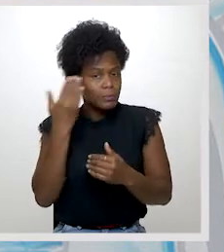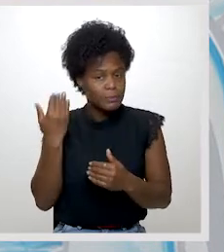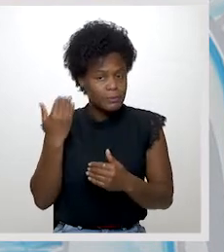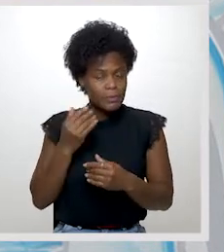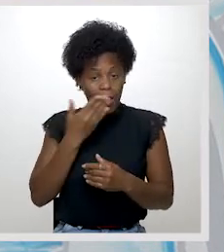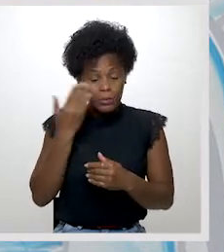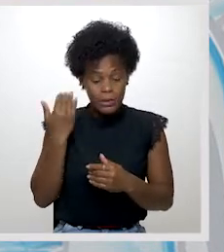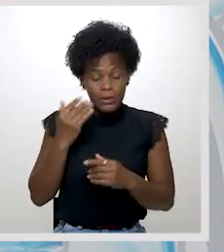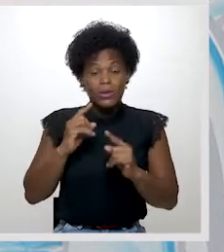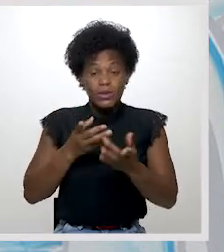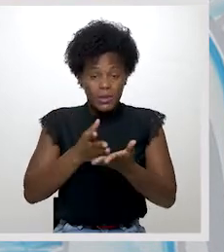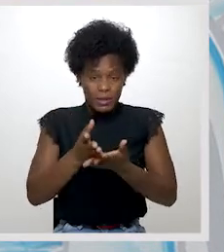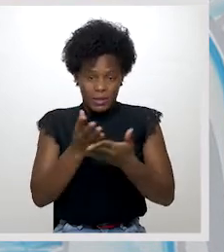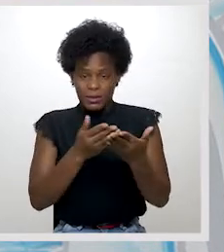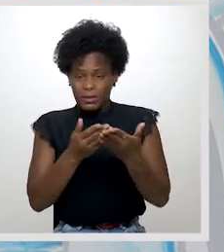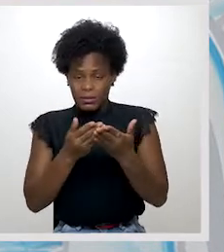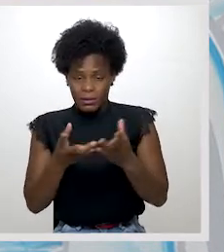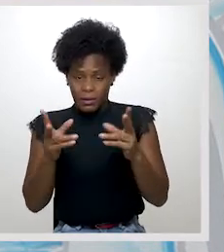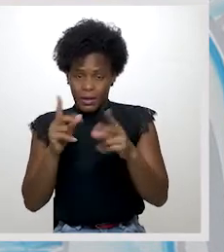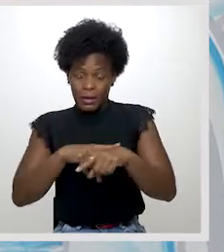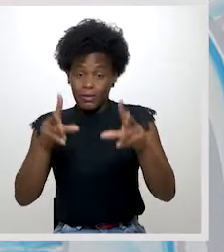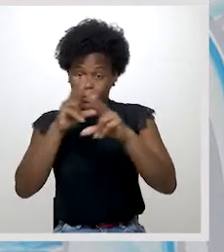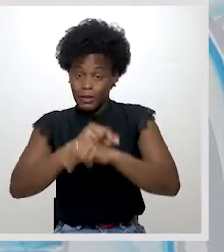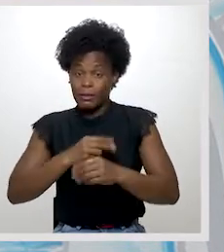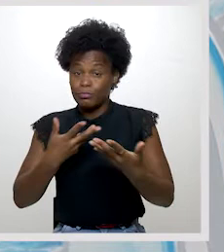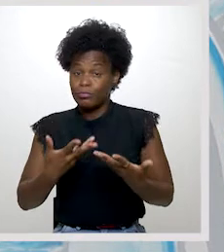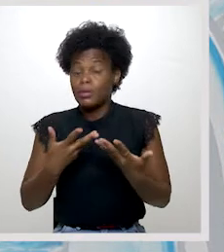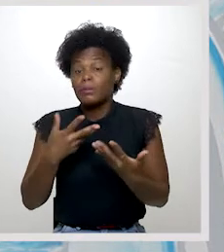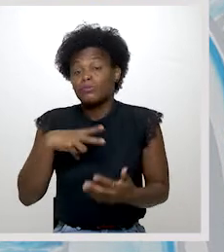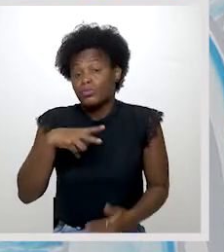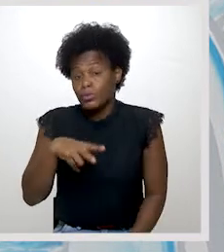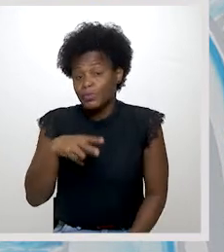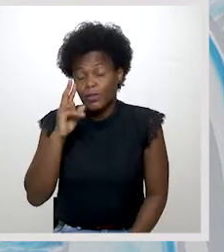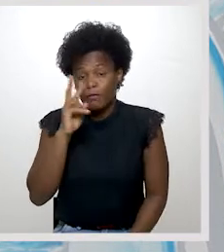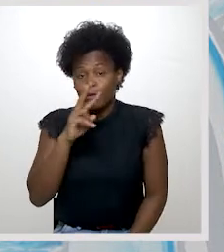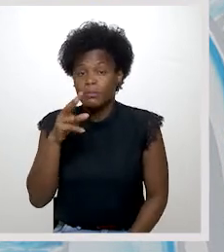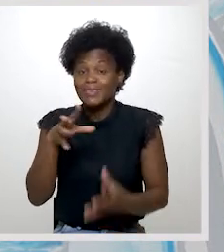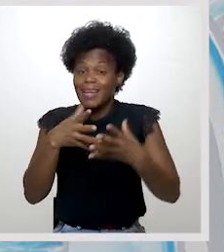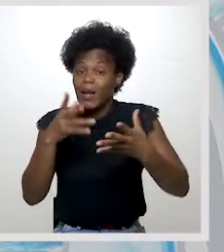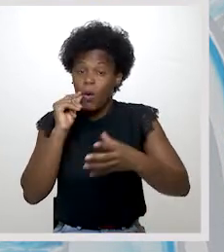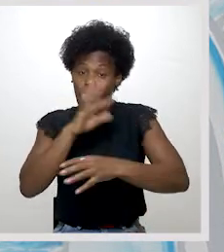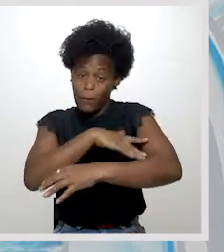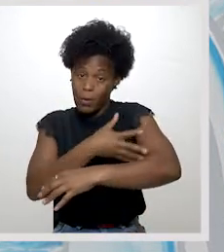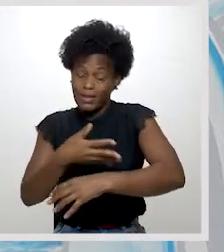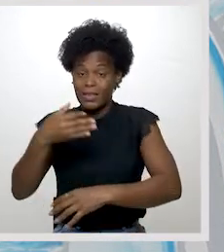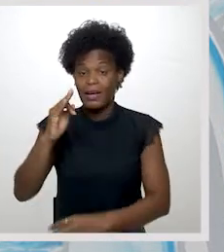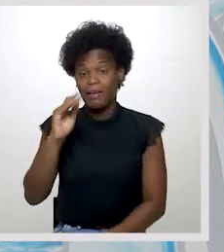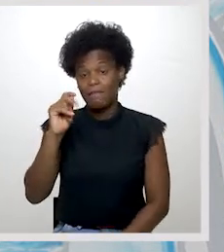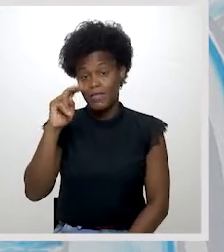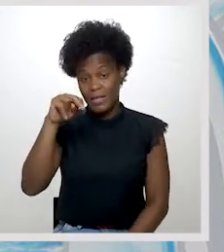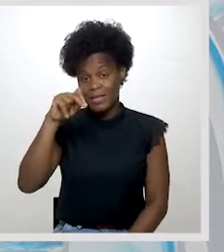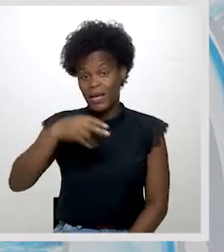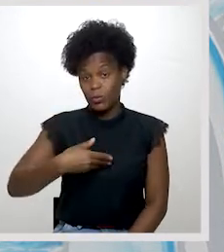estudo do modernismo português. Vimos o grande poeta Fernando Pessoa, referimos vários dos